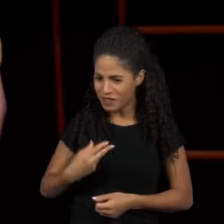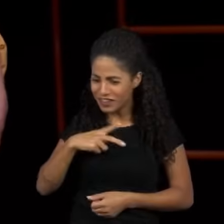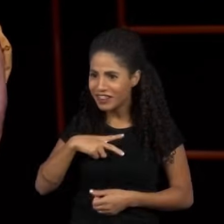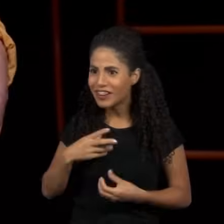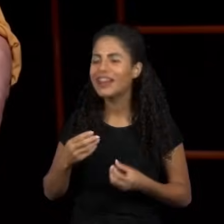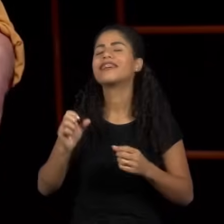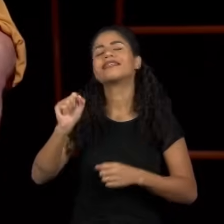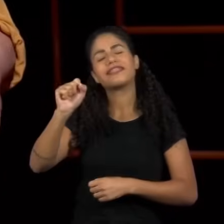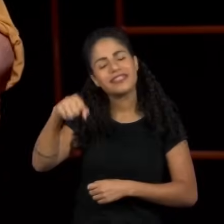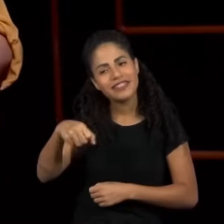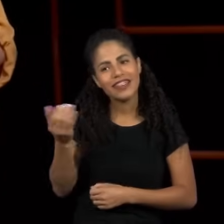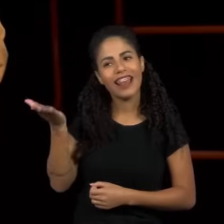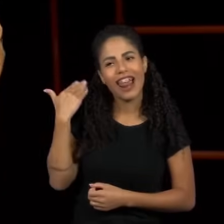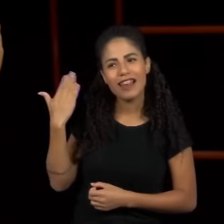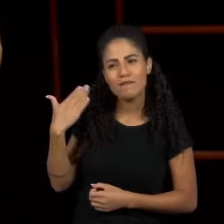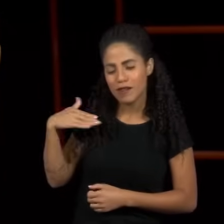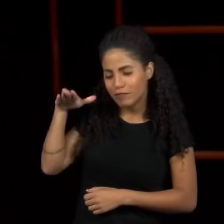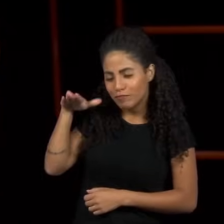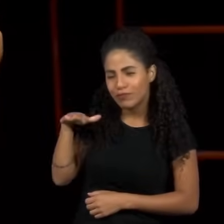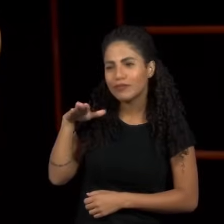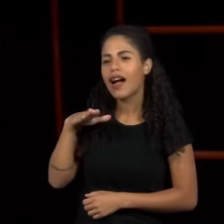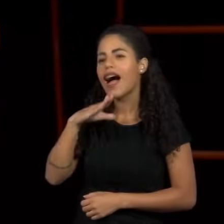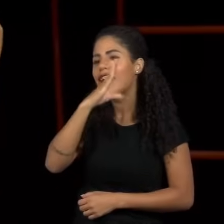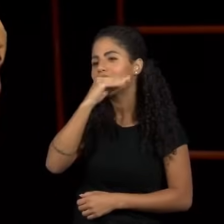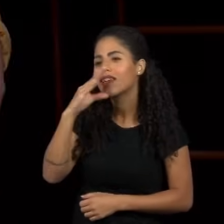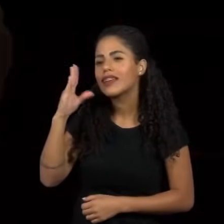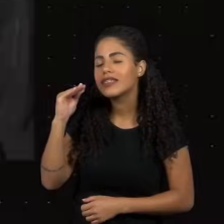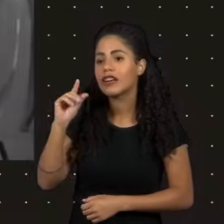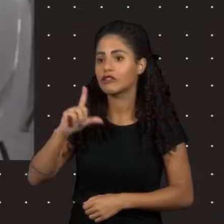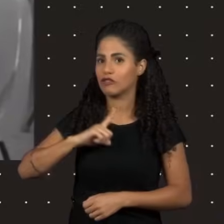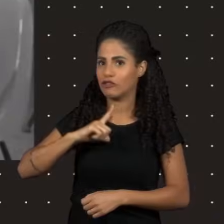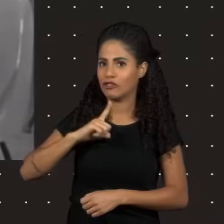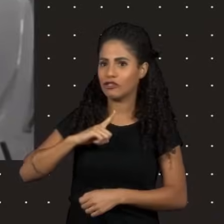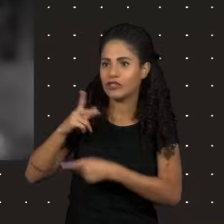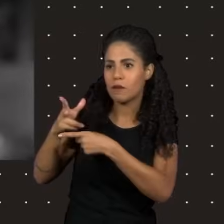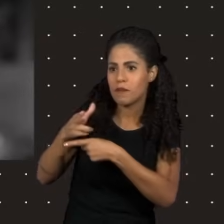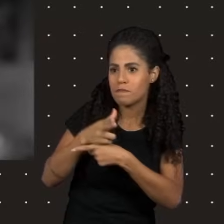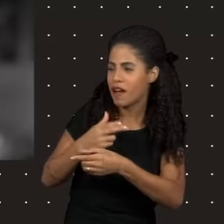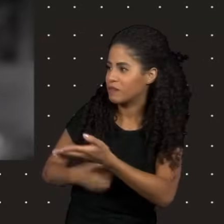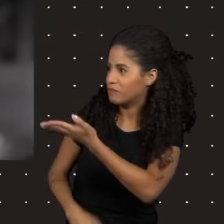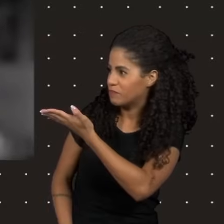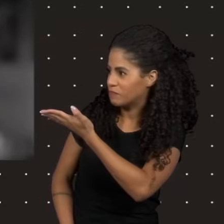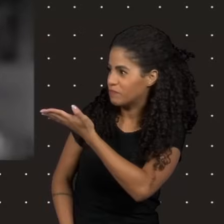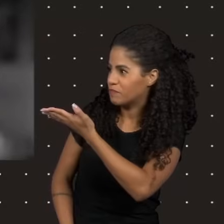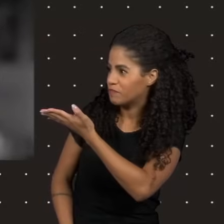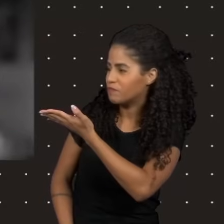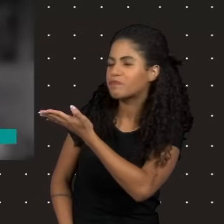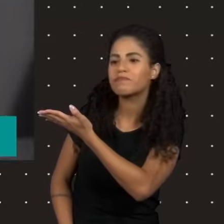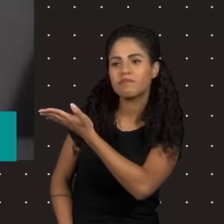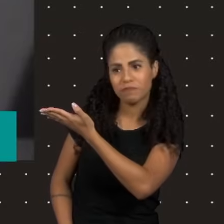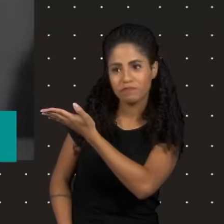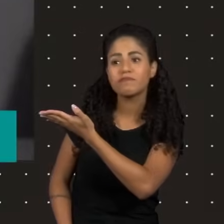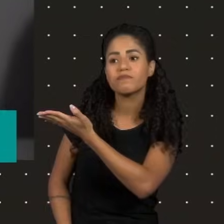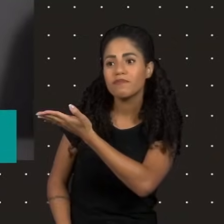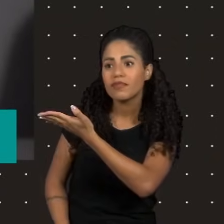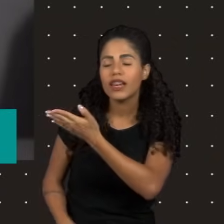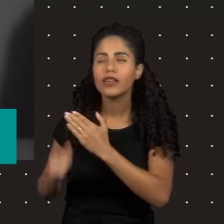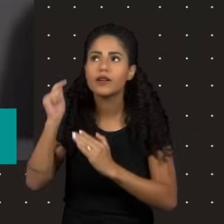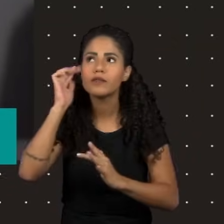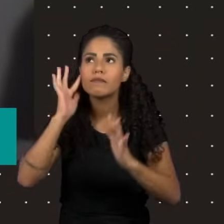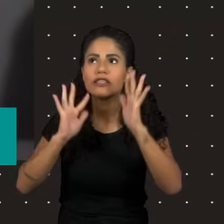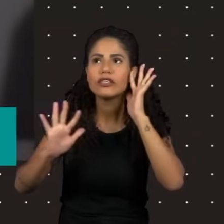Foi na minha adolescência. Tinha o seriado de TV, Dr. Kilder. E a fantasia,